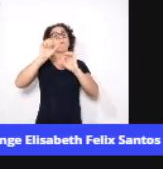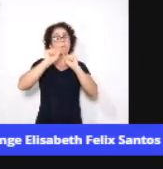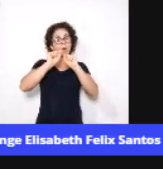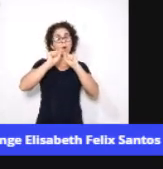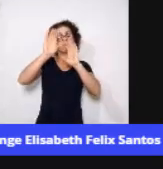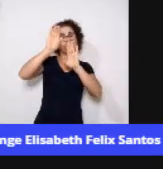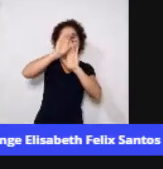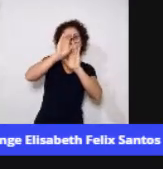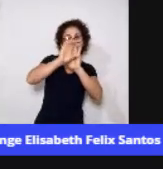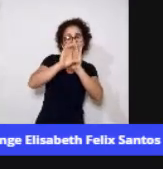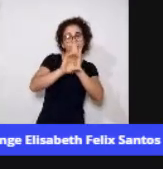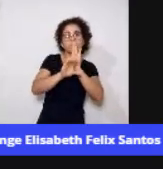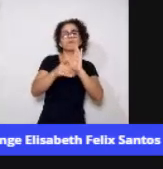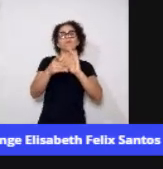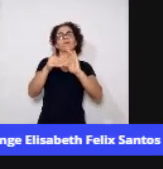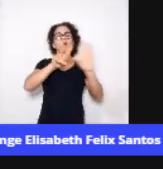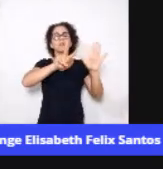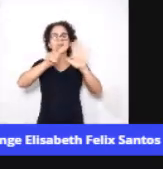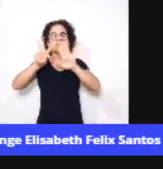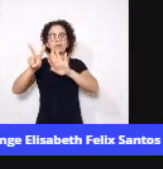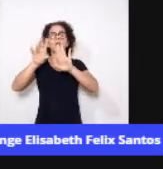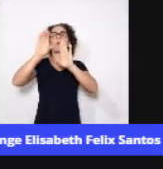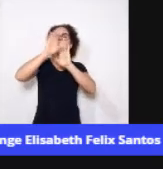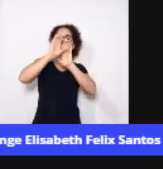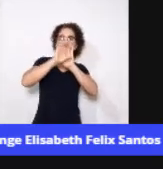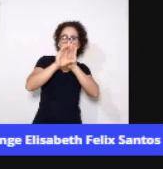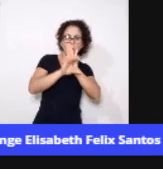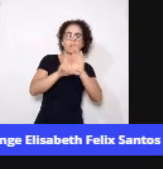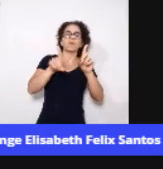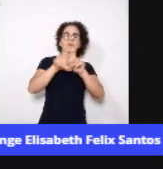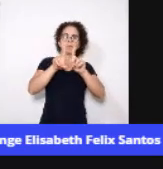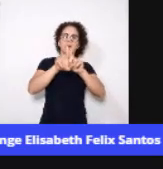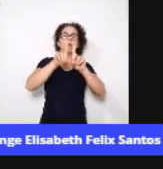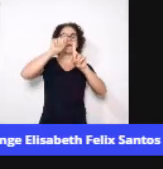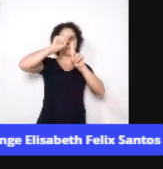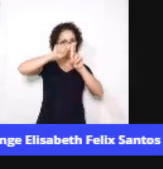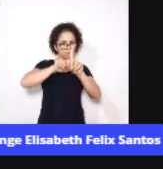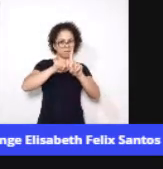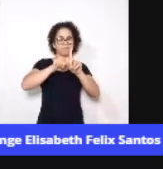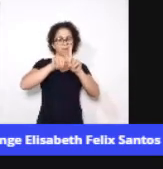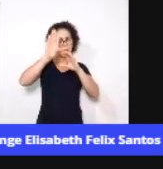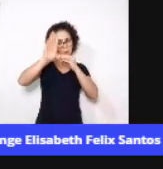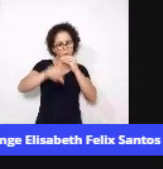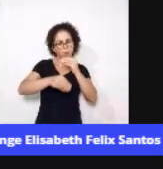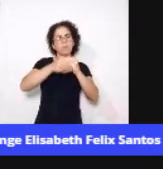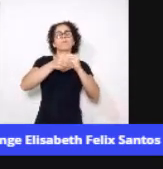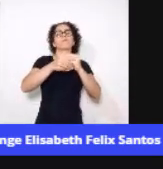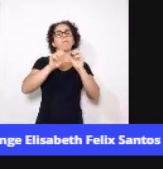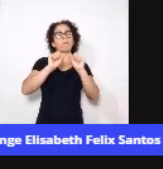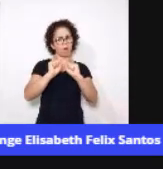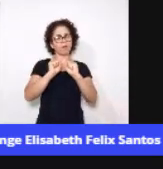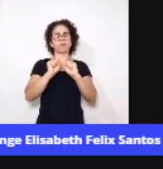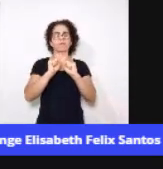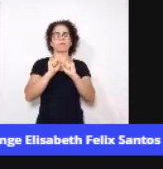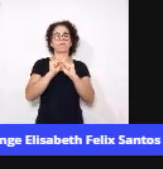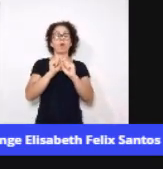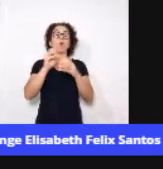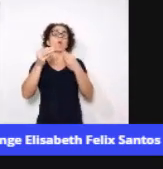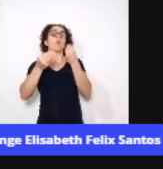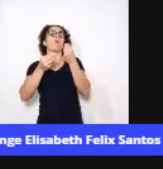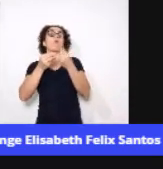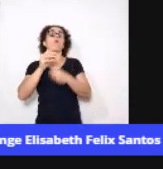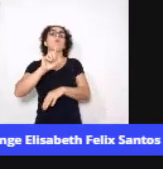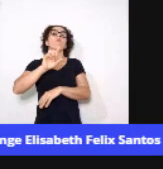ou com o conteúdo daquele mês. Claro, nós entendemos. Mas, quando fazemos isso? Normalmente,